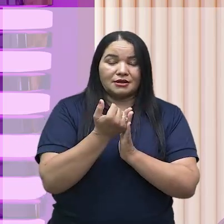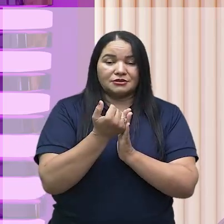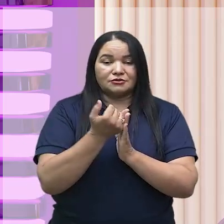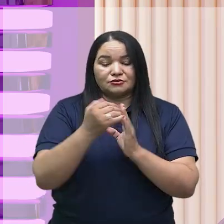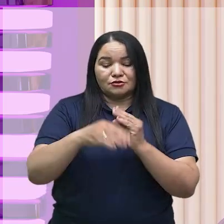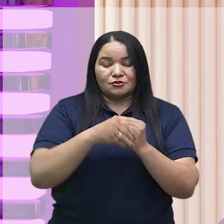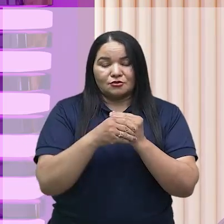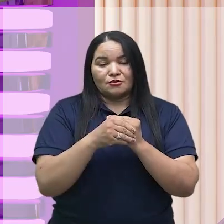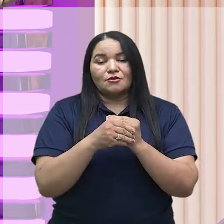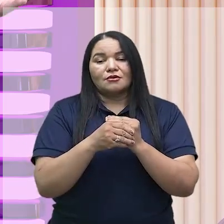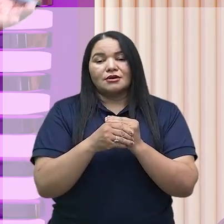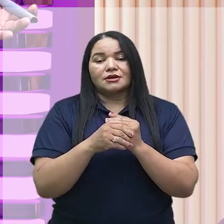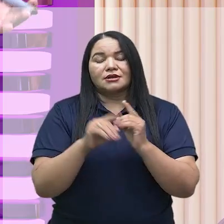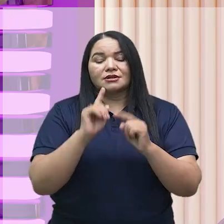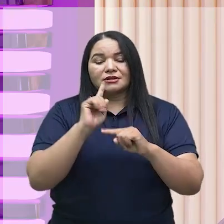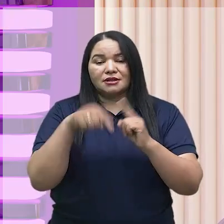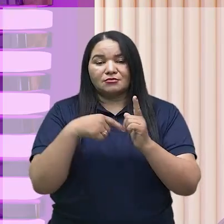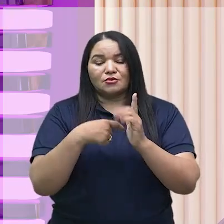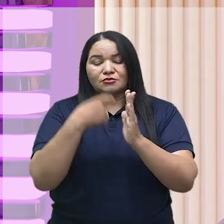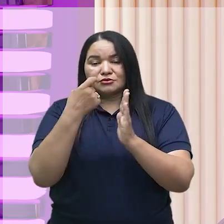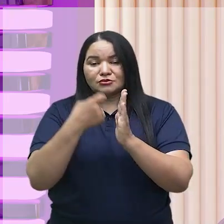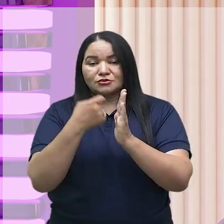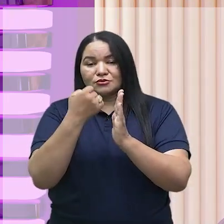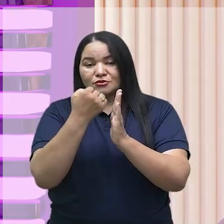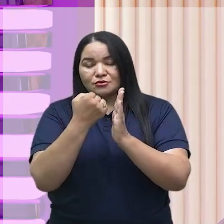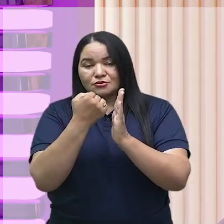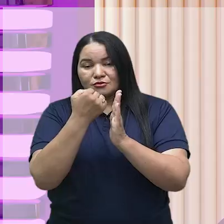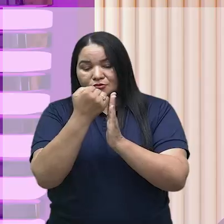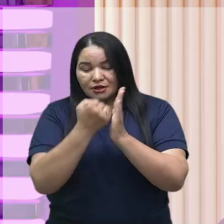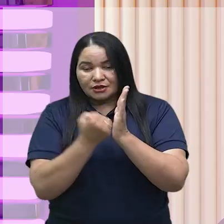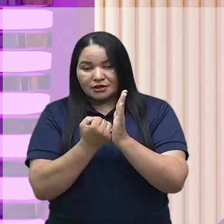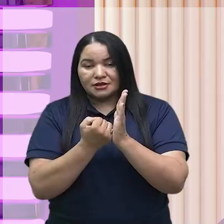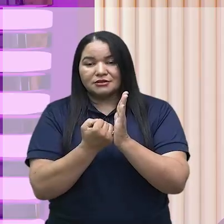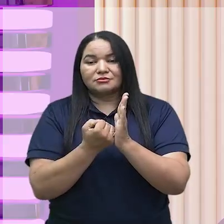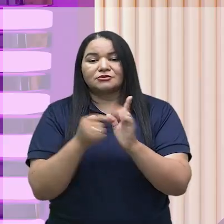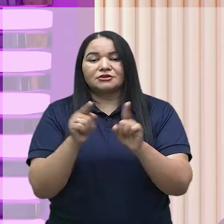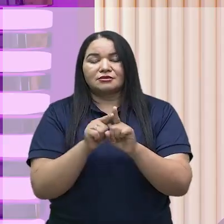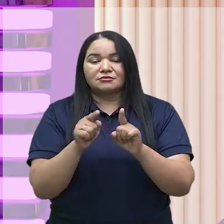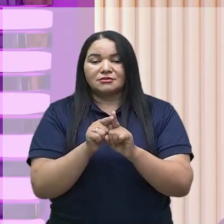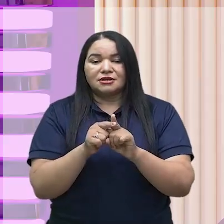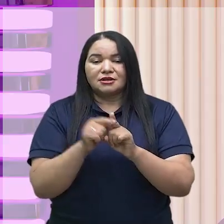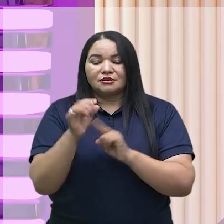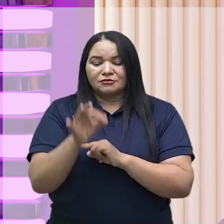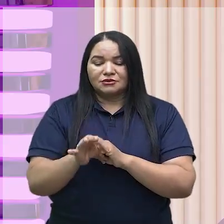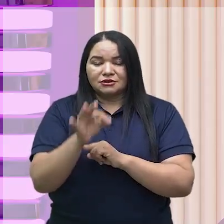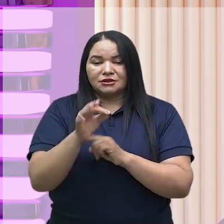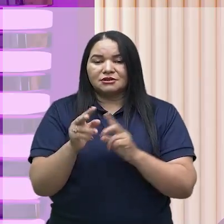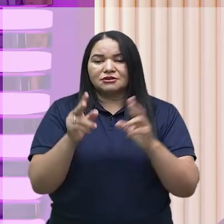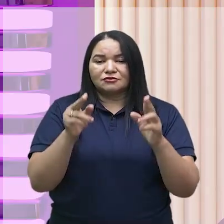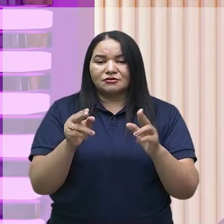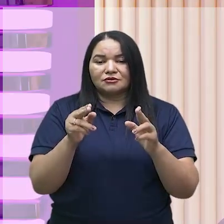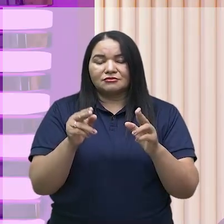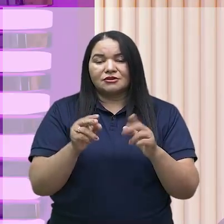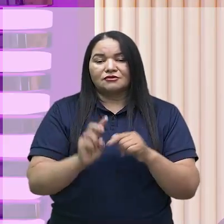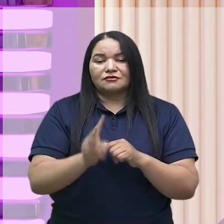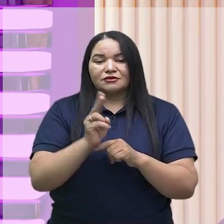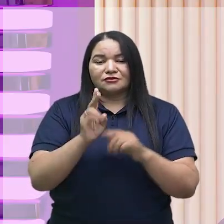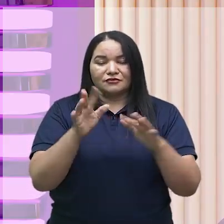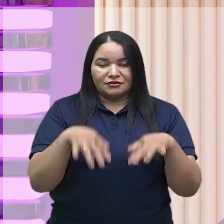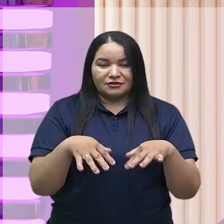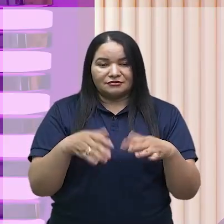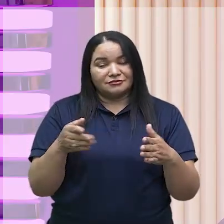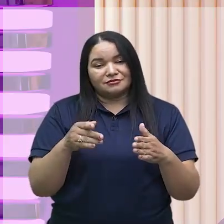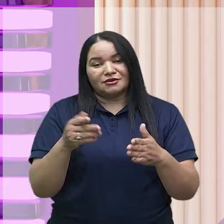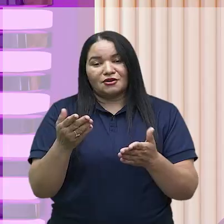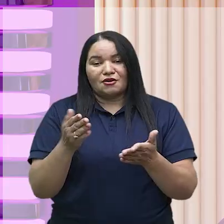um acréscimo de uma porcentagem e em seguida sofrer um decréscimo na mesma porcentagem? O valor final